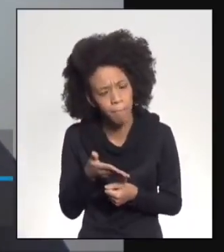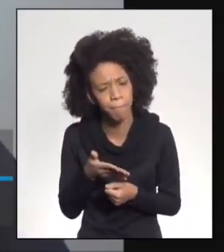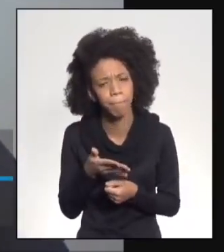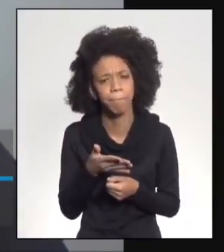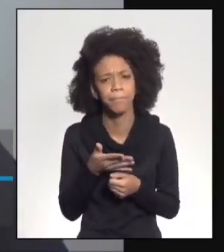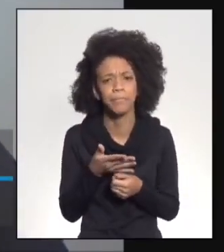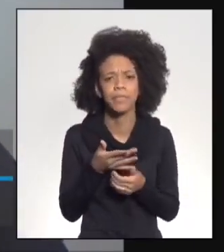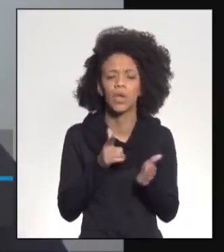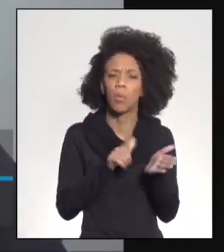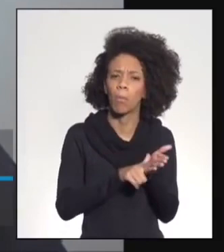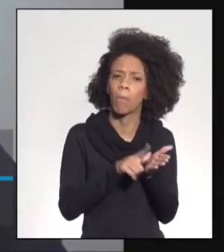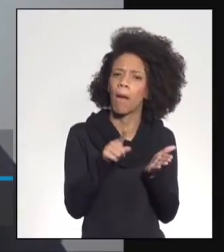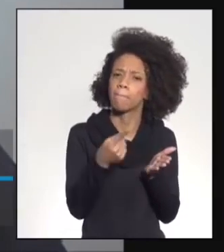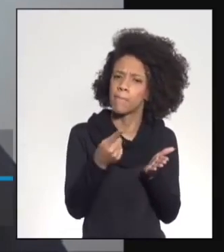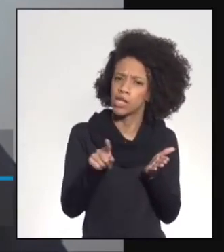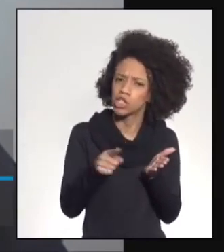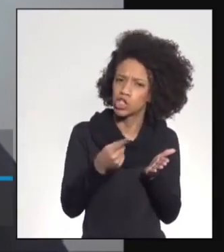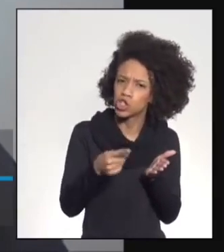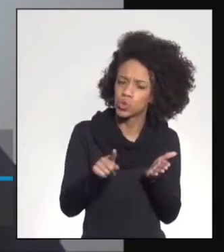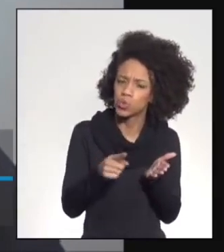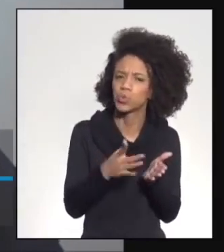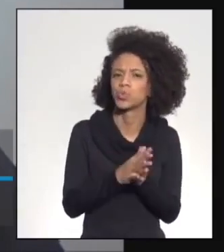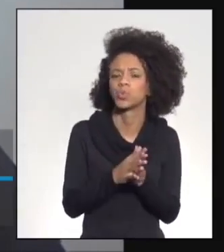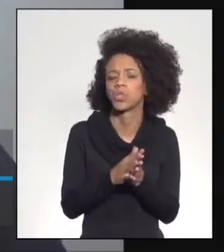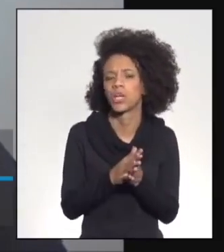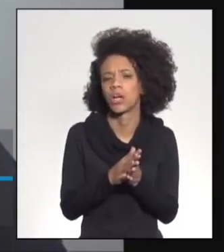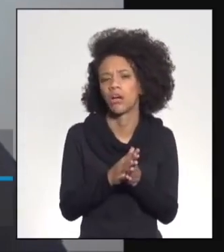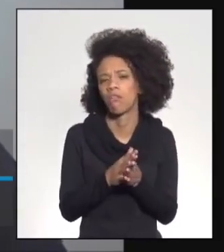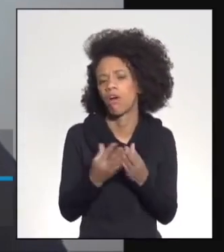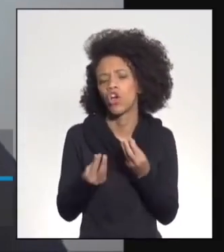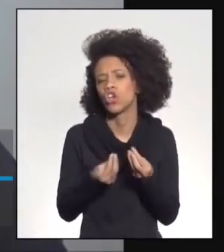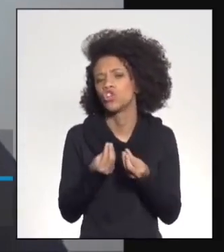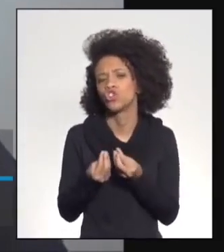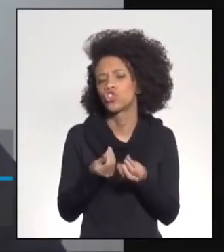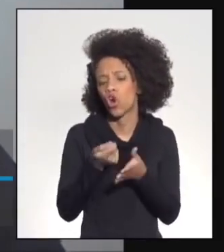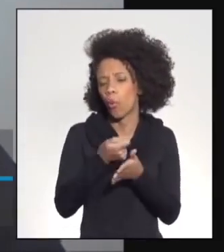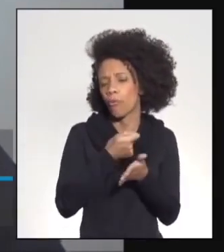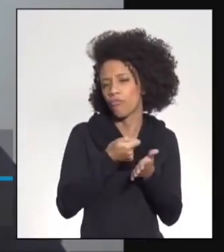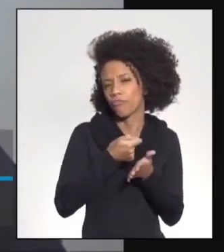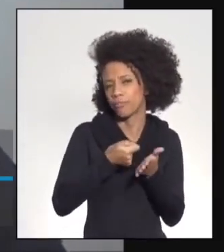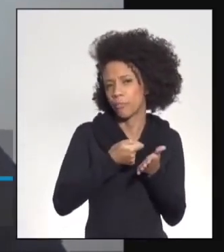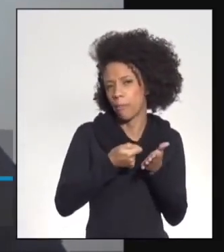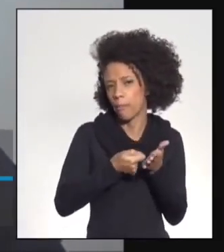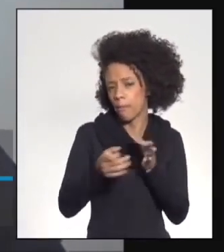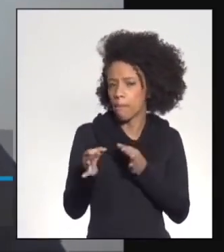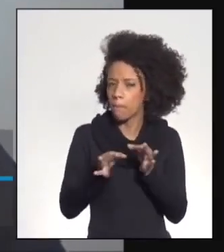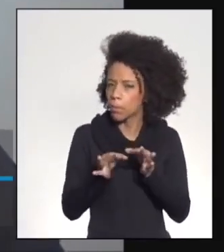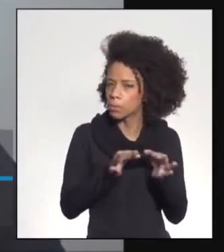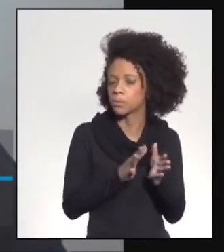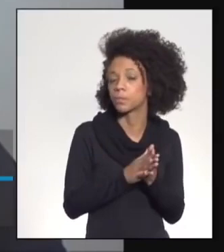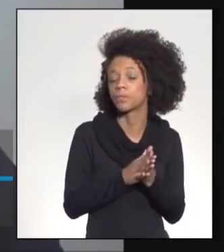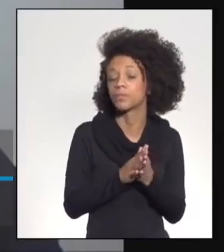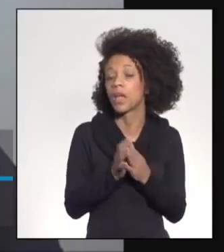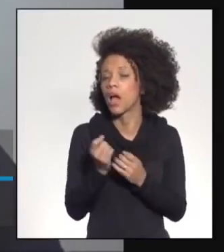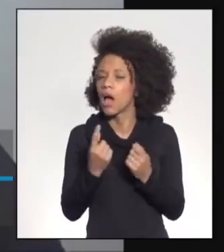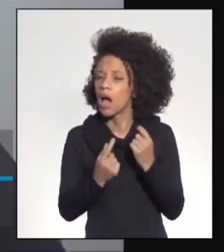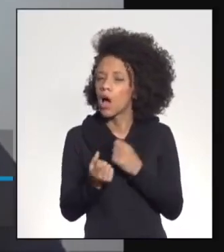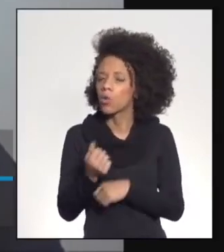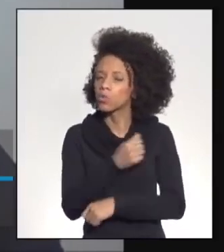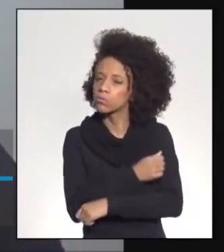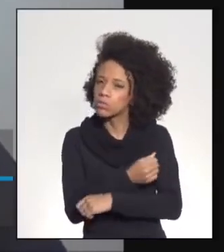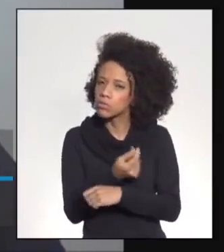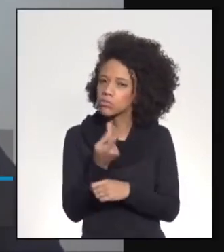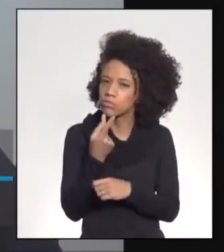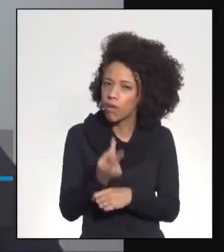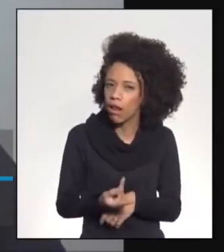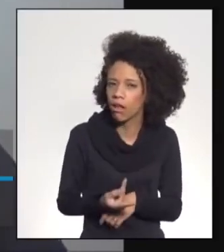uma partitura, né, uma definição, né, de como faz essa escrita musical, né? Alguns alunos mencionaram